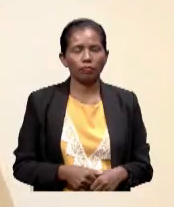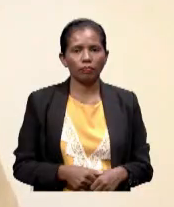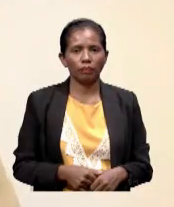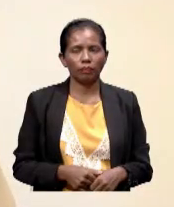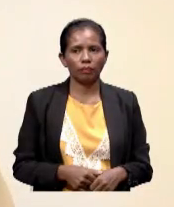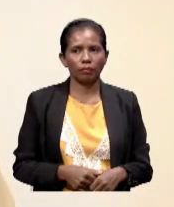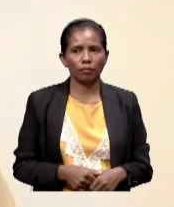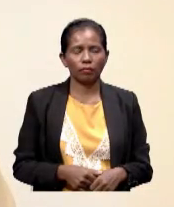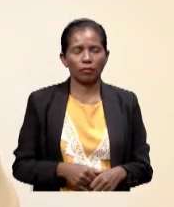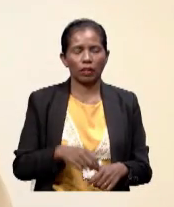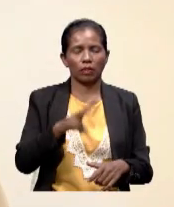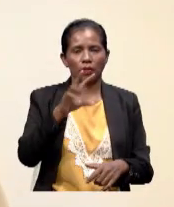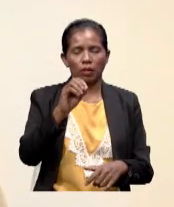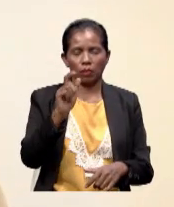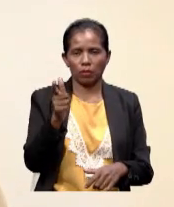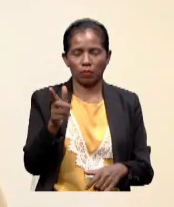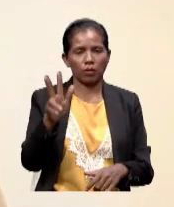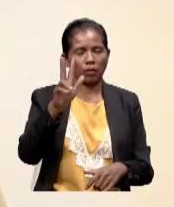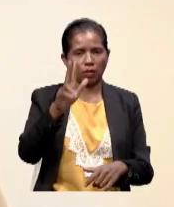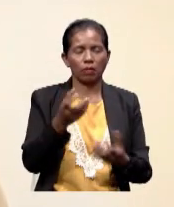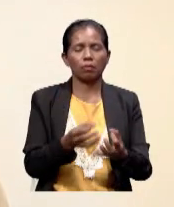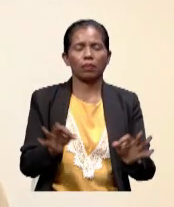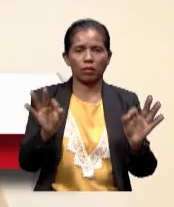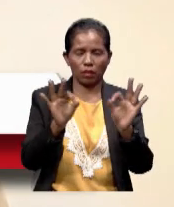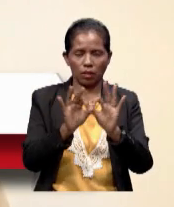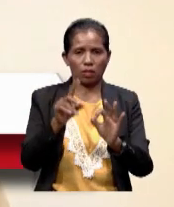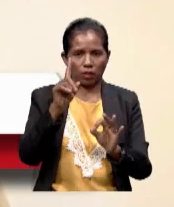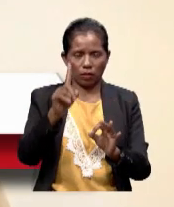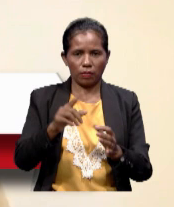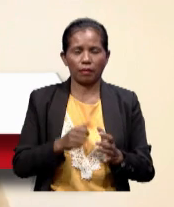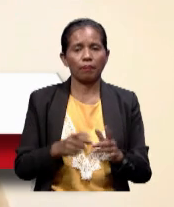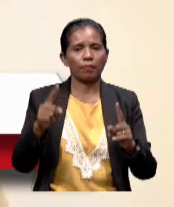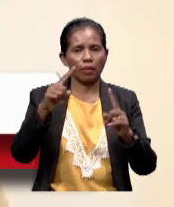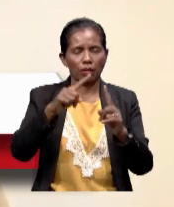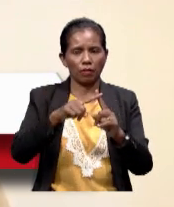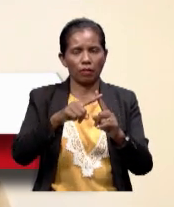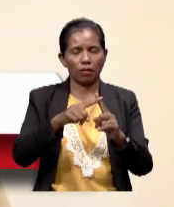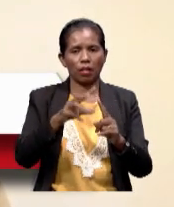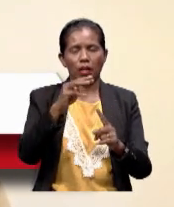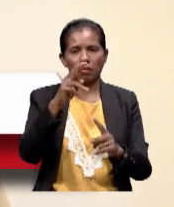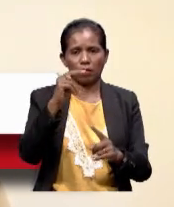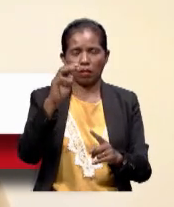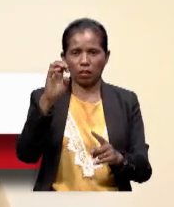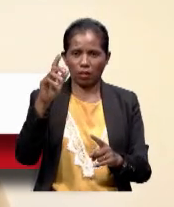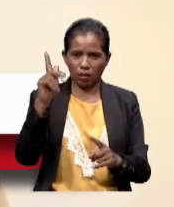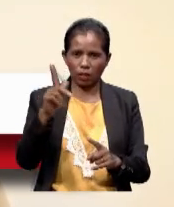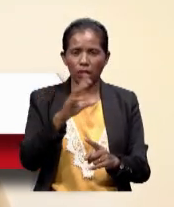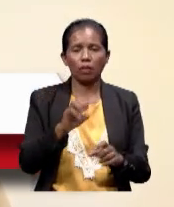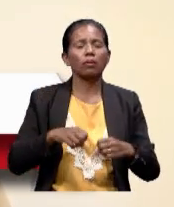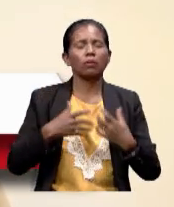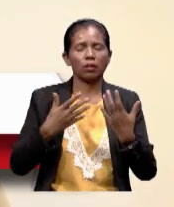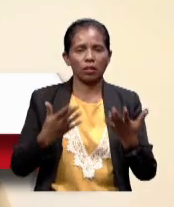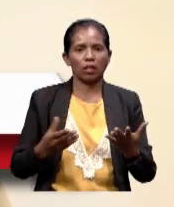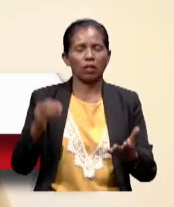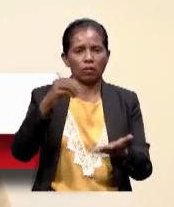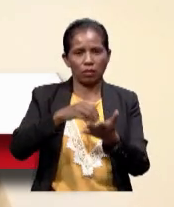E 2023, a prioridade ida ba MNEC, maka oinsatu